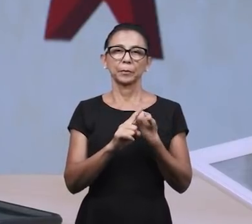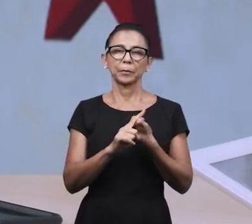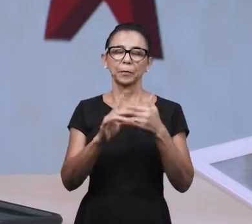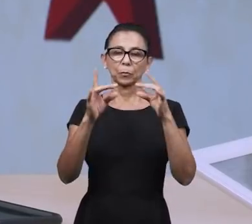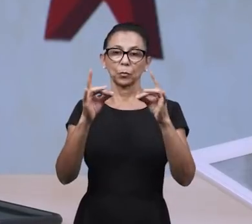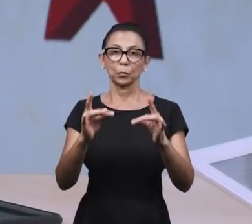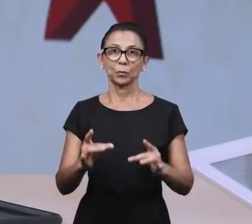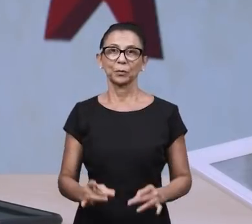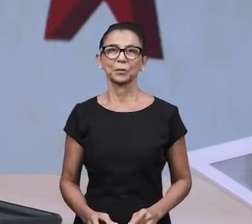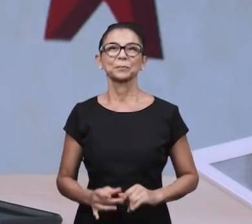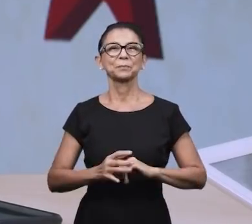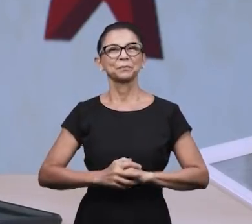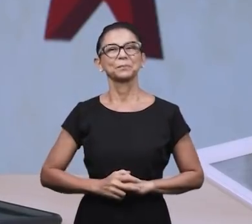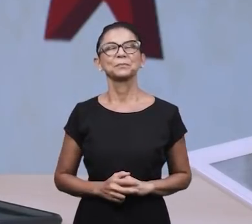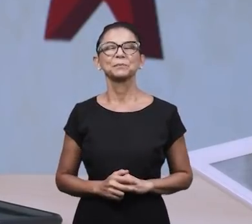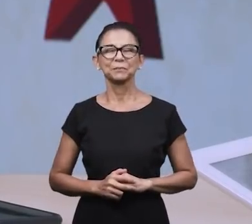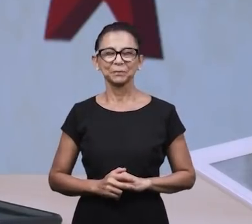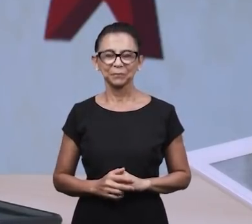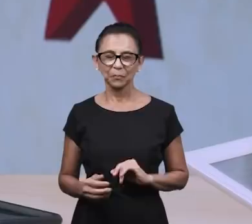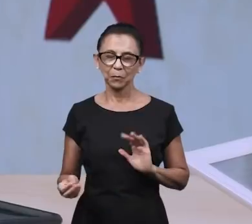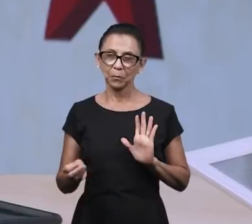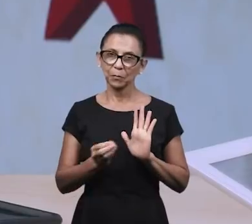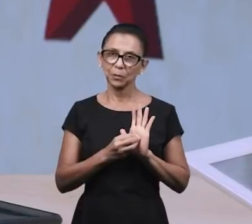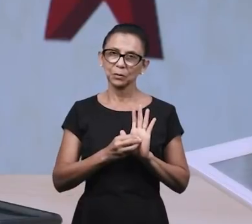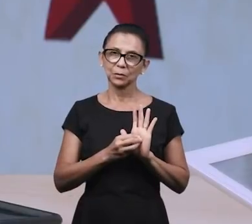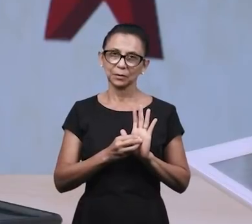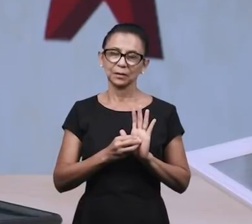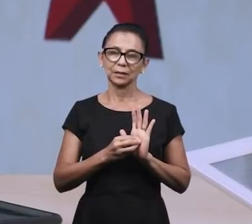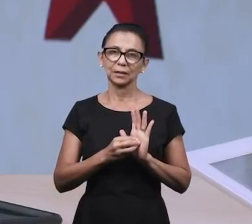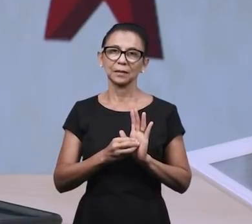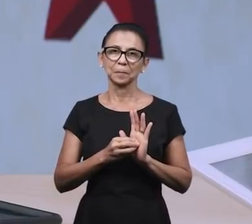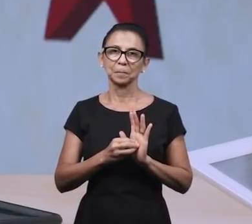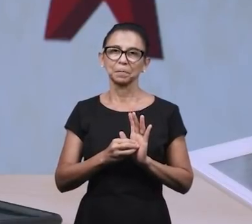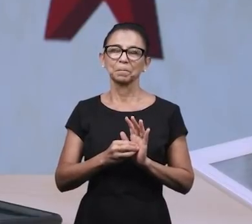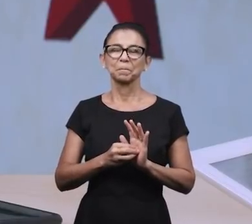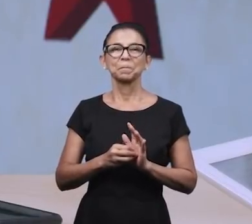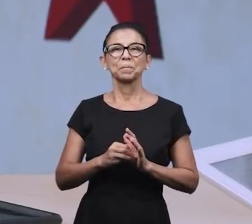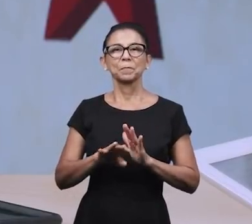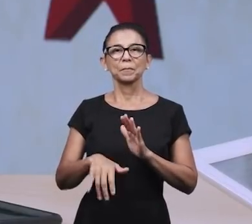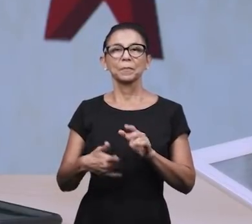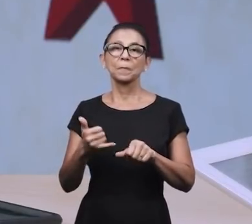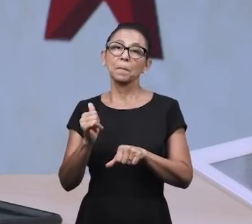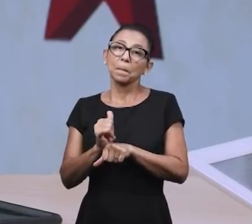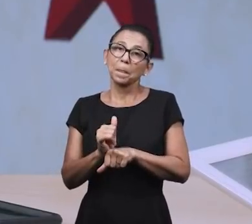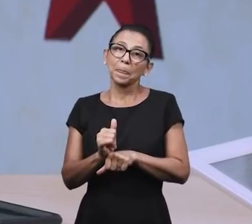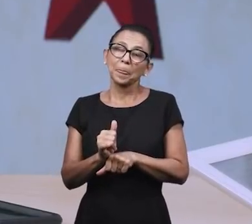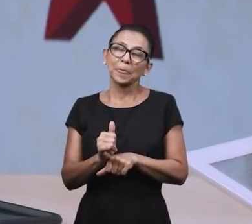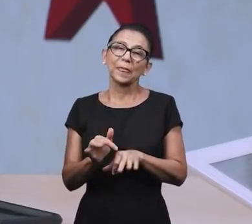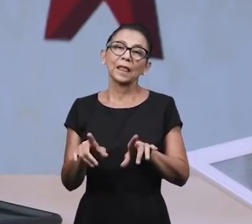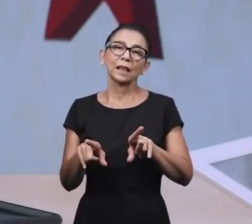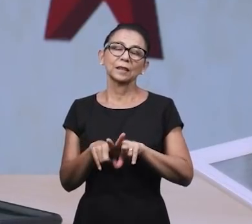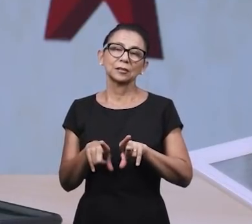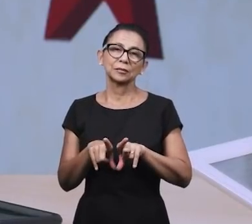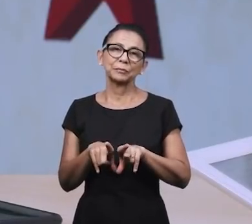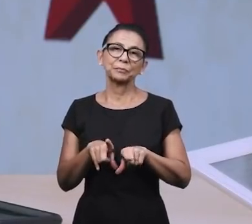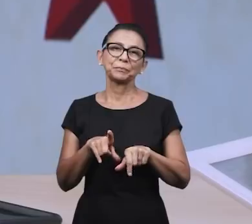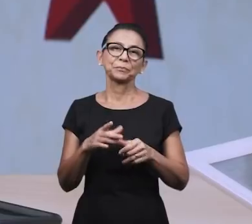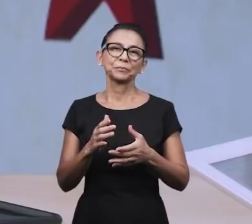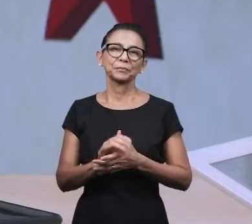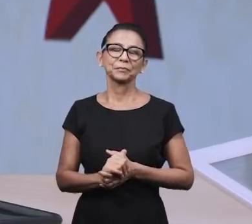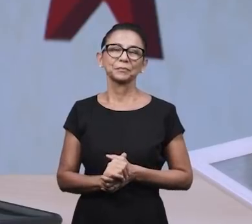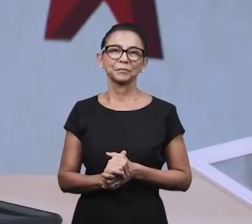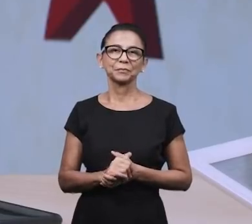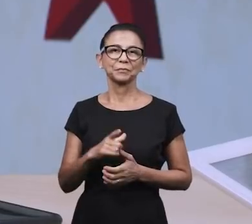enfim. Você tem uma riqueza grandiosa de conteúdos dentro do canal da Igreja Cristã Maranata no YouTube e, dentre eles, o